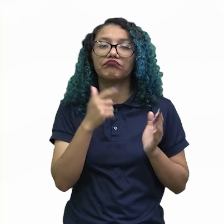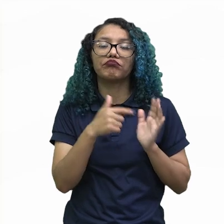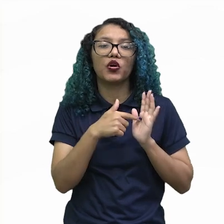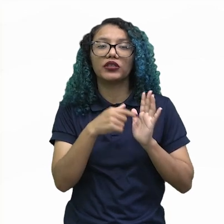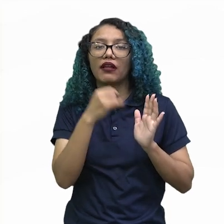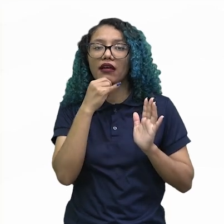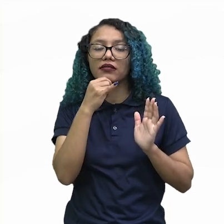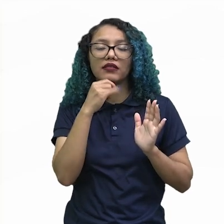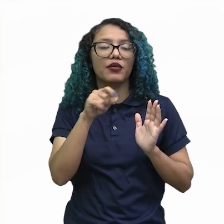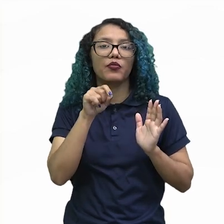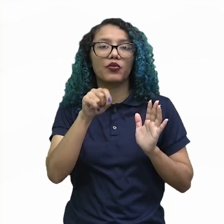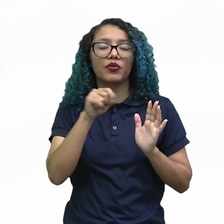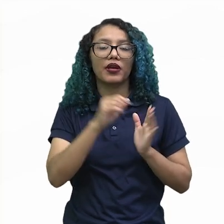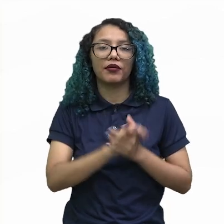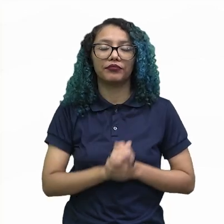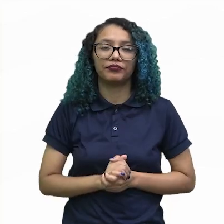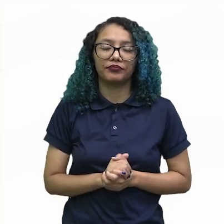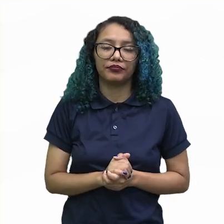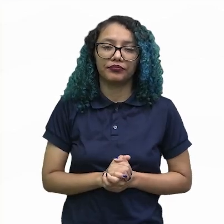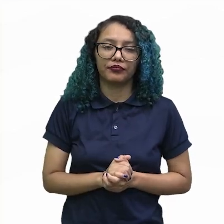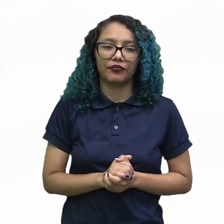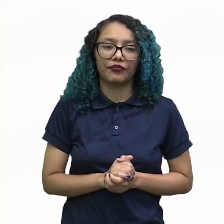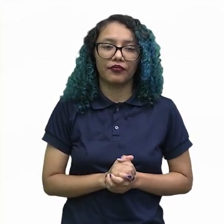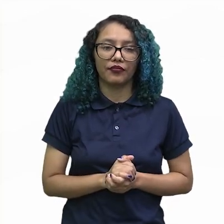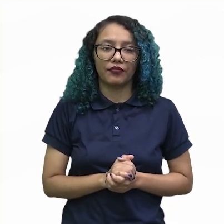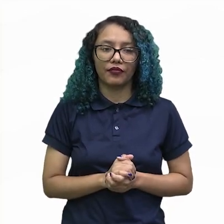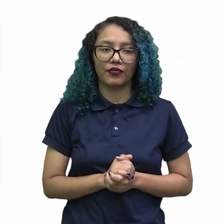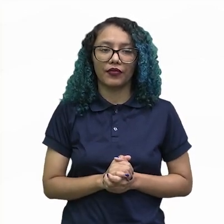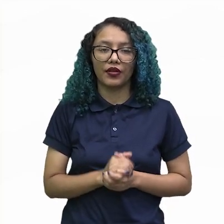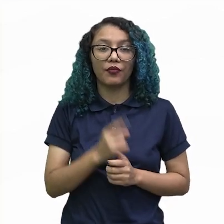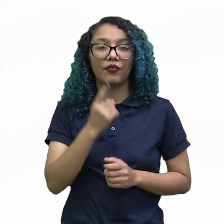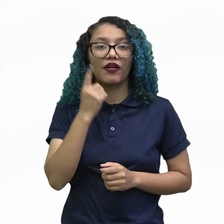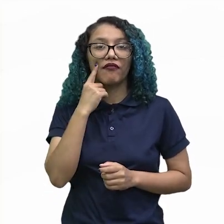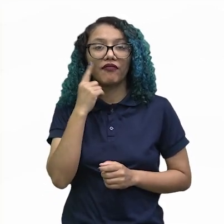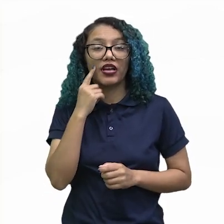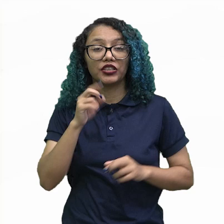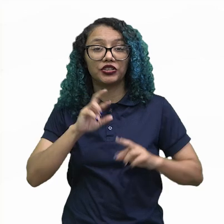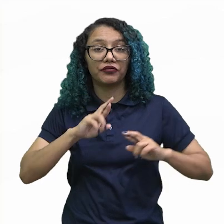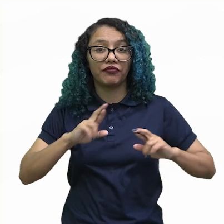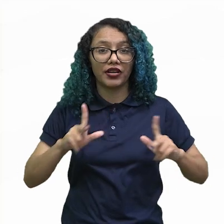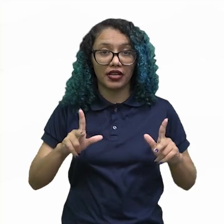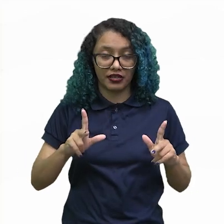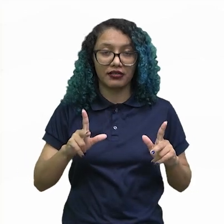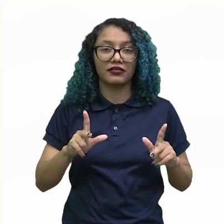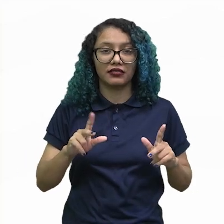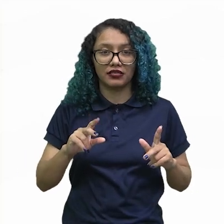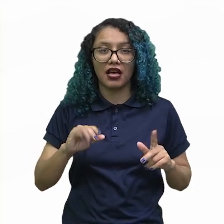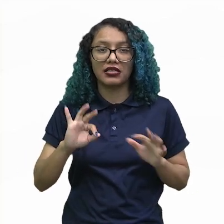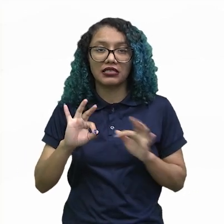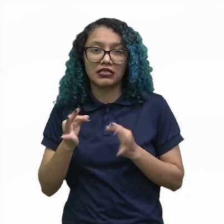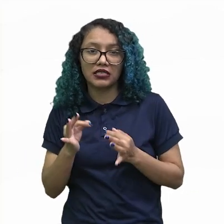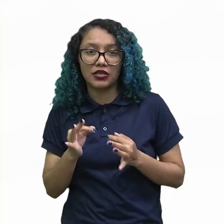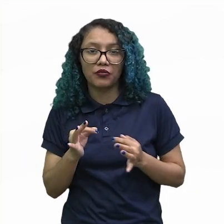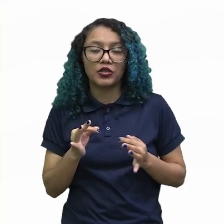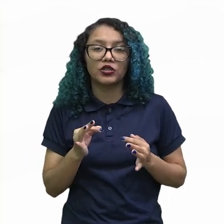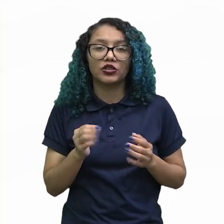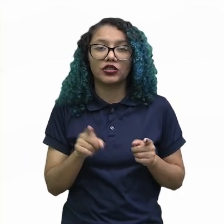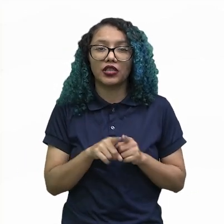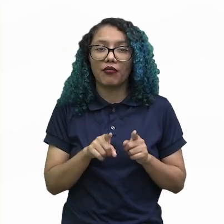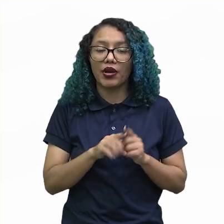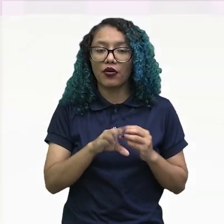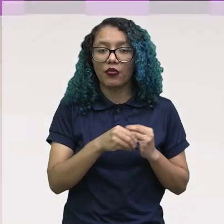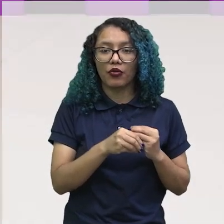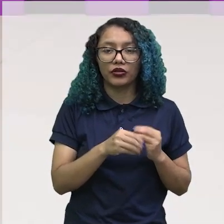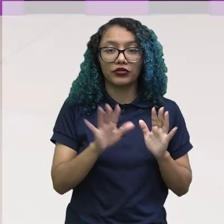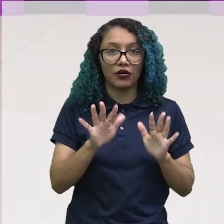aqui, em relação a essa situação, de como que a gente faz para diferenciar juros simples e juros compostos,